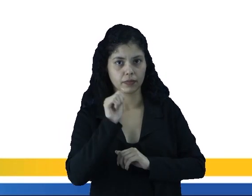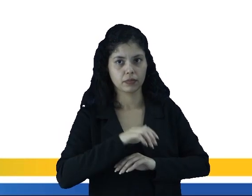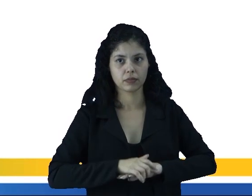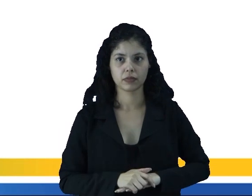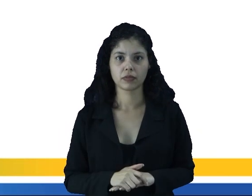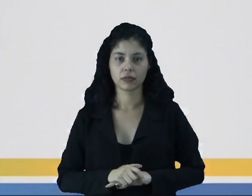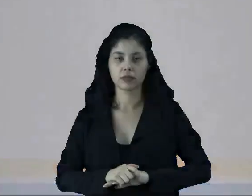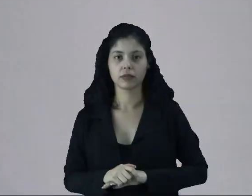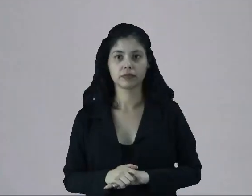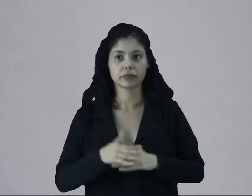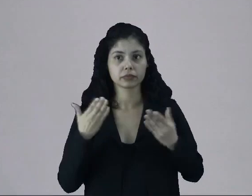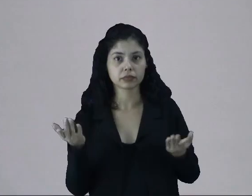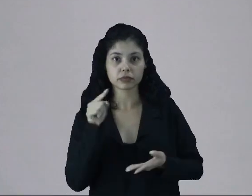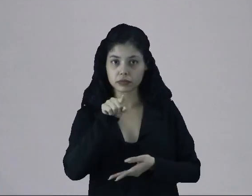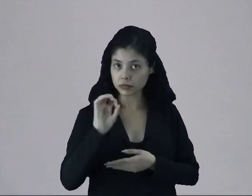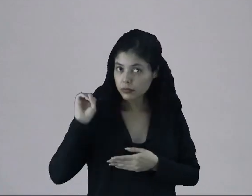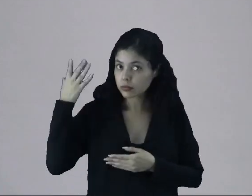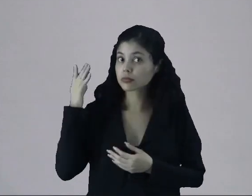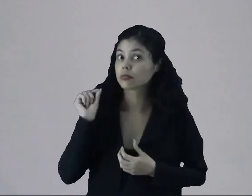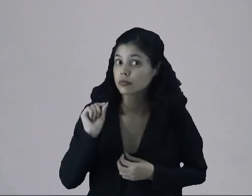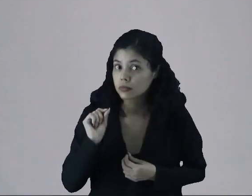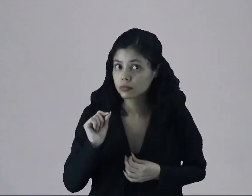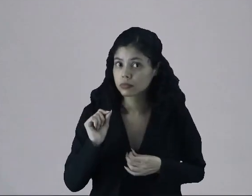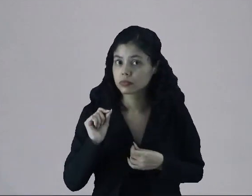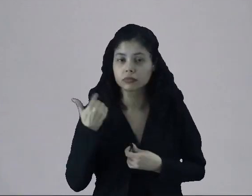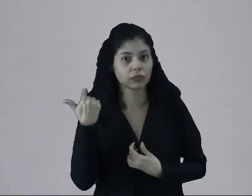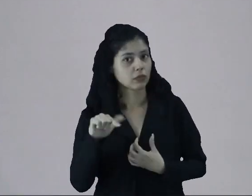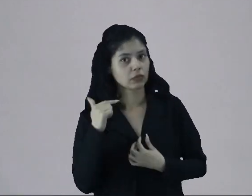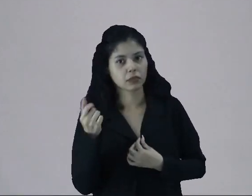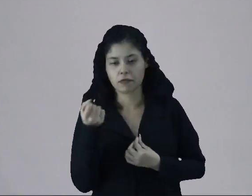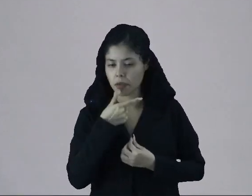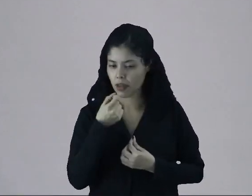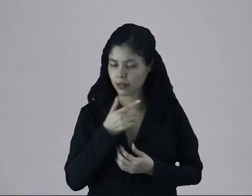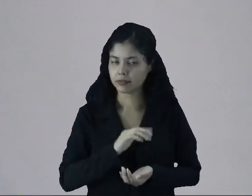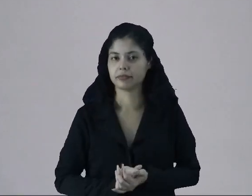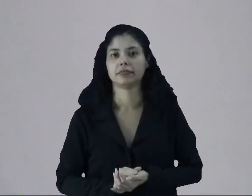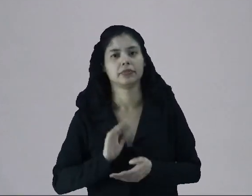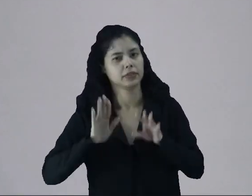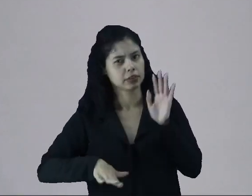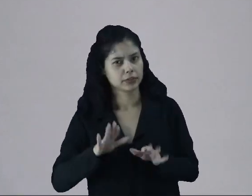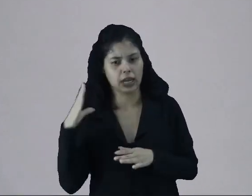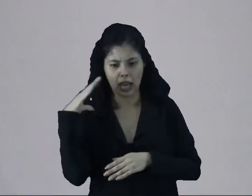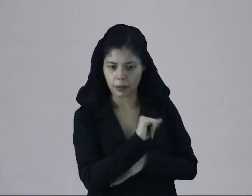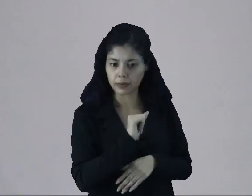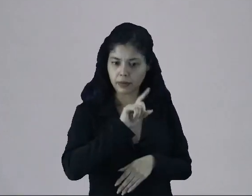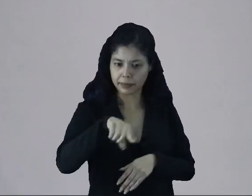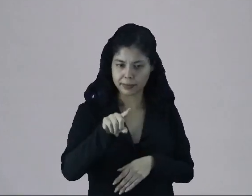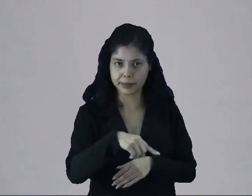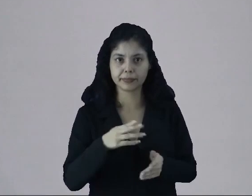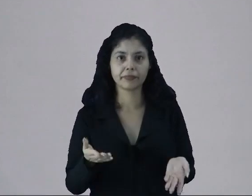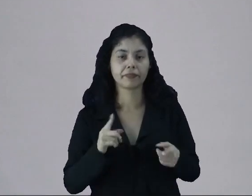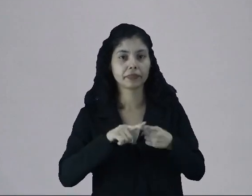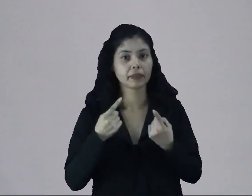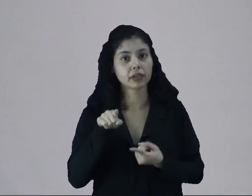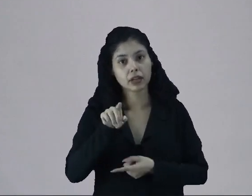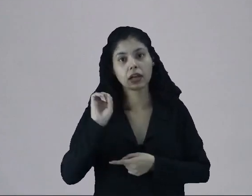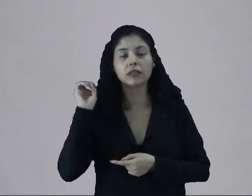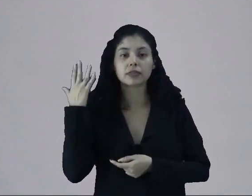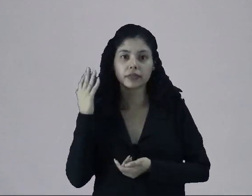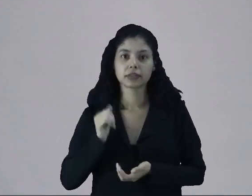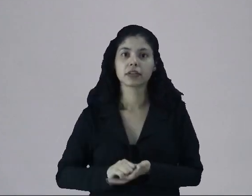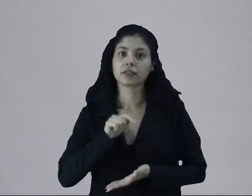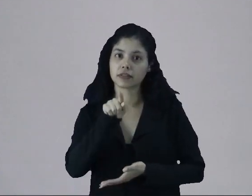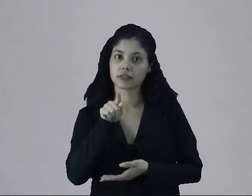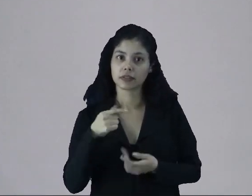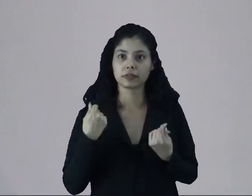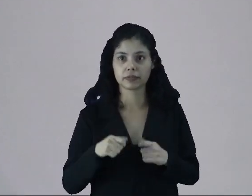A. Né? Então, nesse caso aqui, não houve pegadinha. Geralmente, o aluno apressadinho vai na letra A, mas nesse caso aqui,